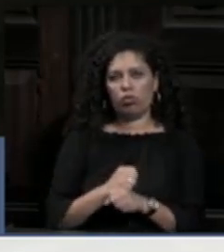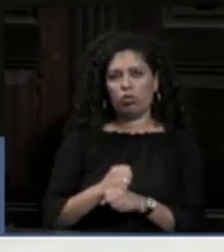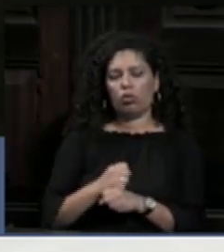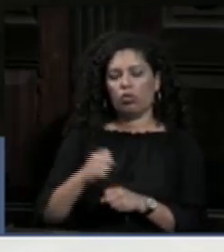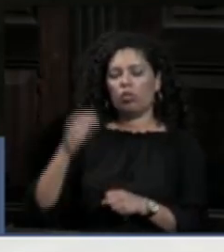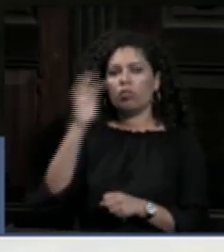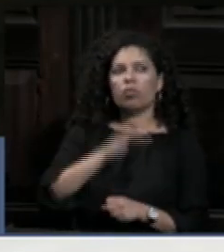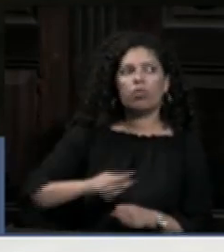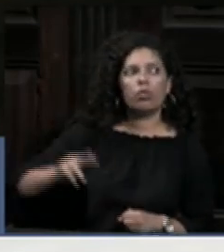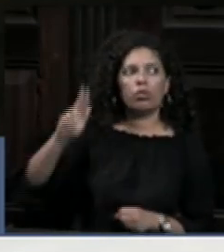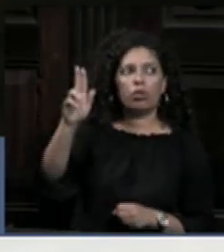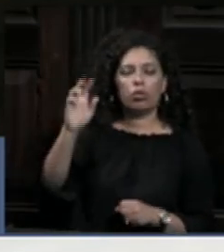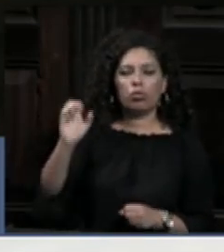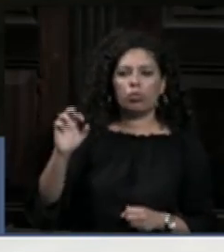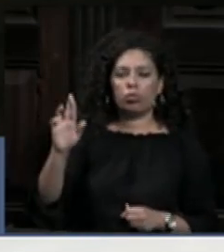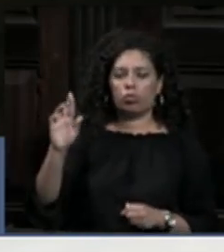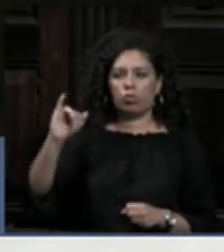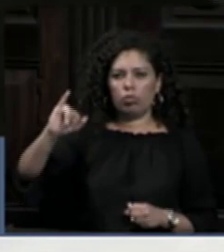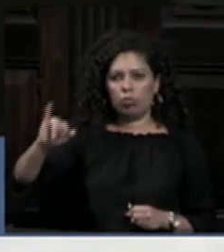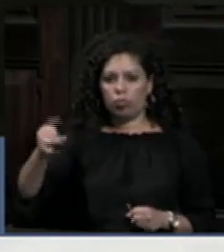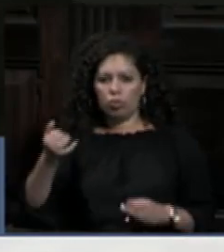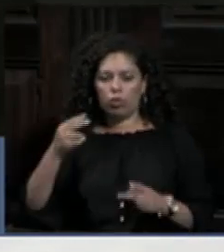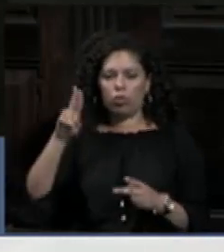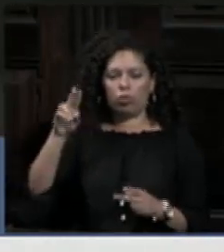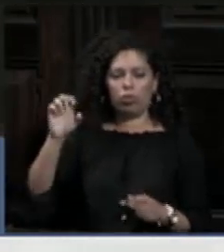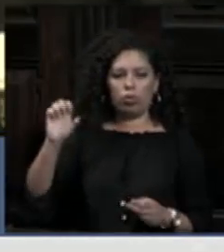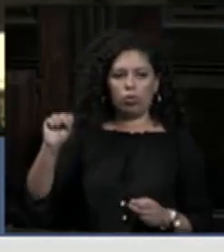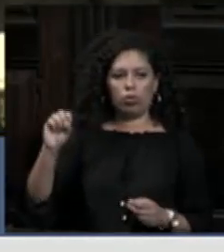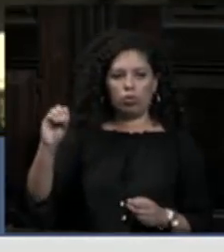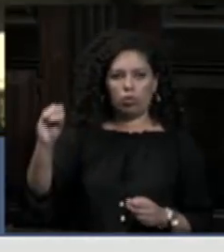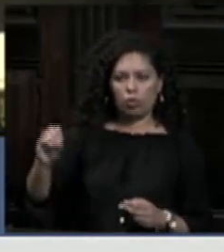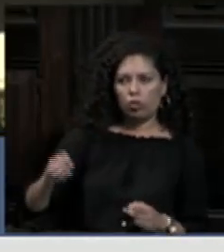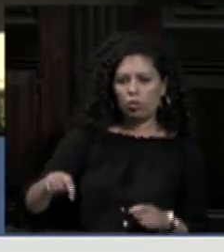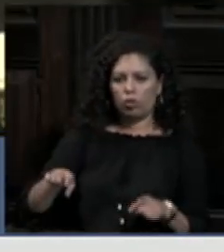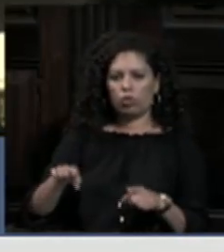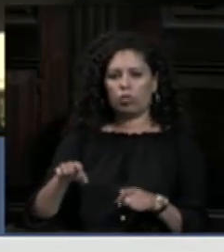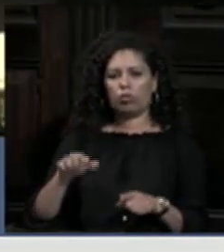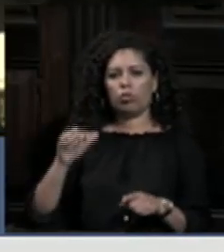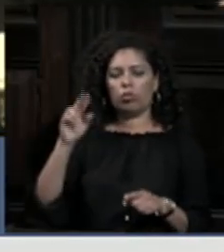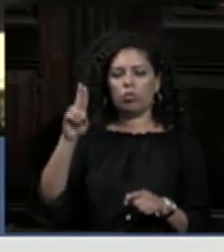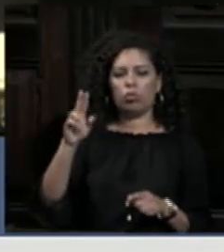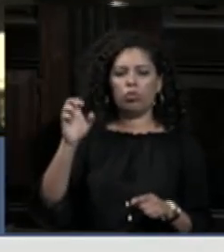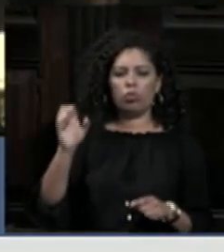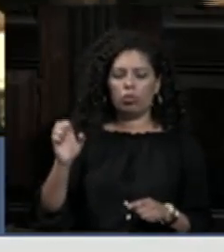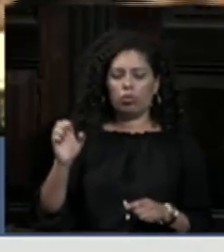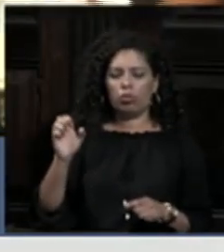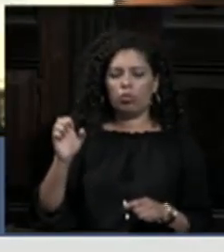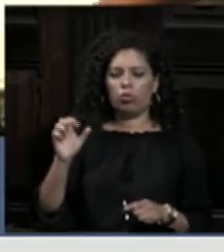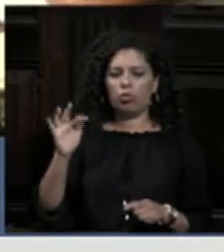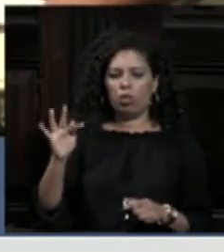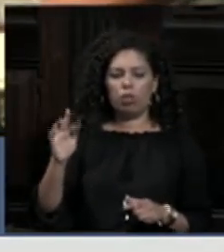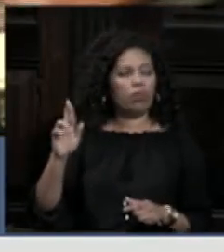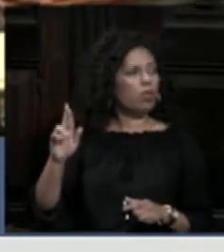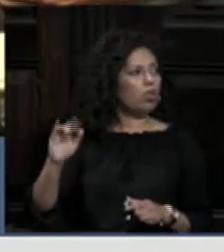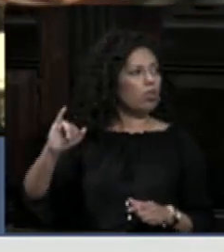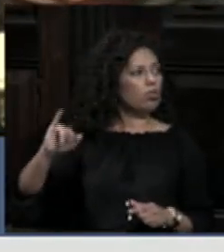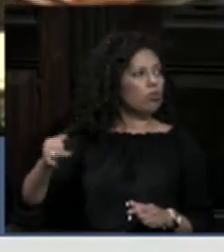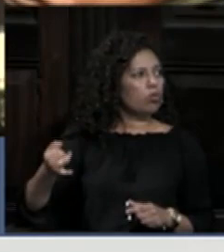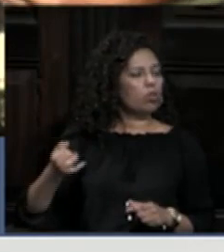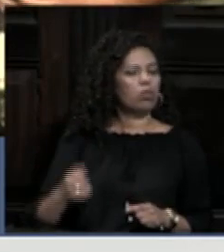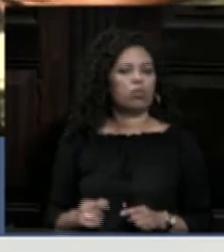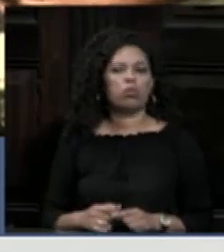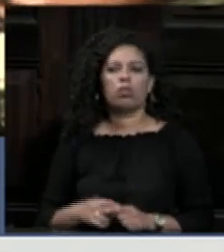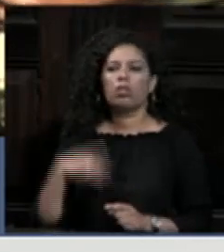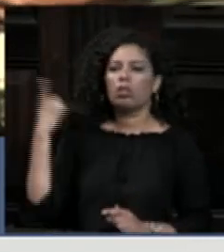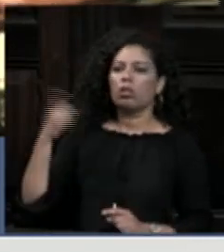em frente e muitas outras lutas verão deputado márcio pacheco o deputado carlos minc por gentileza